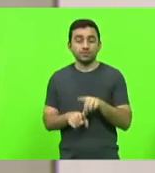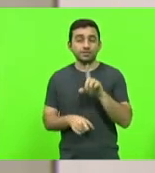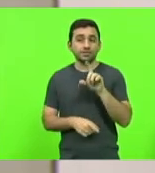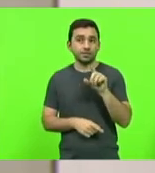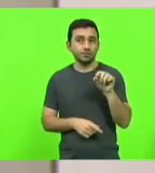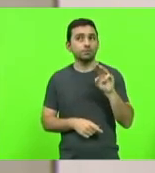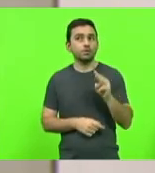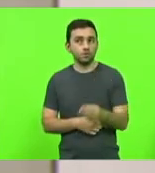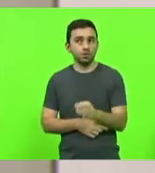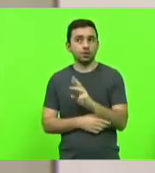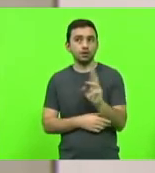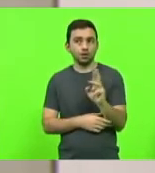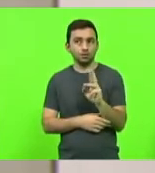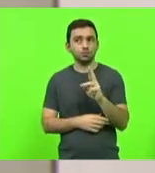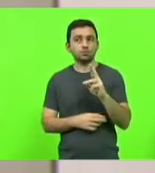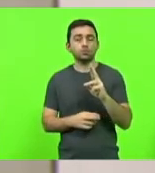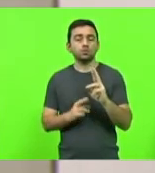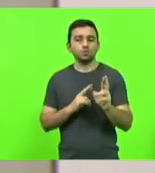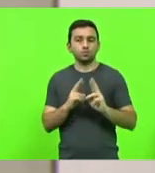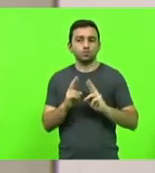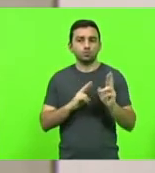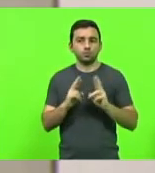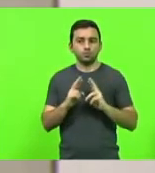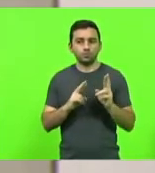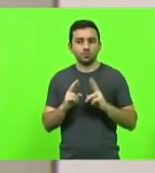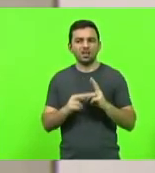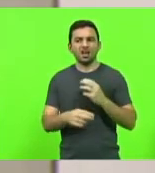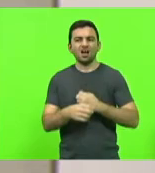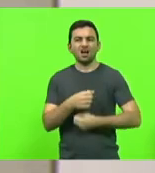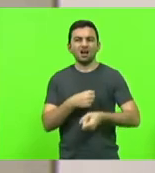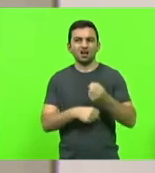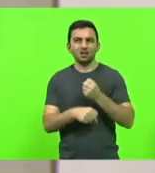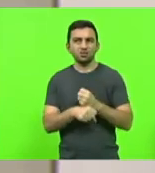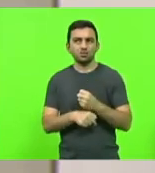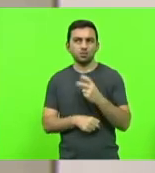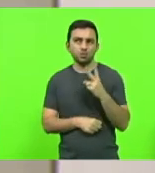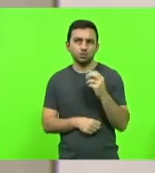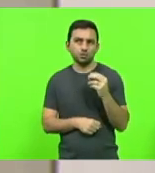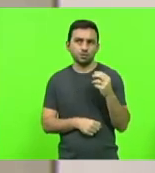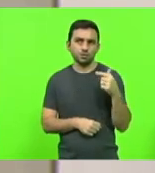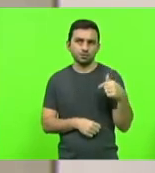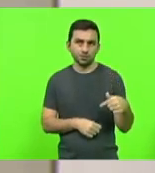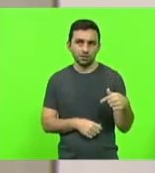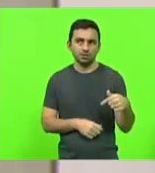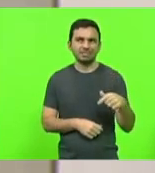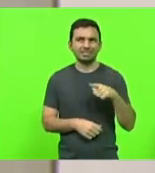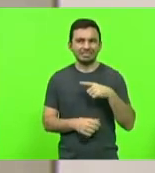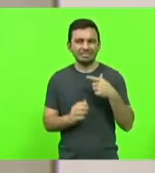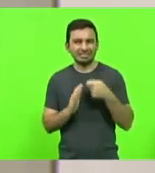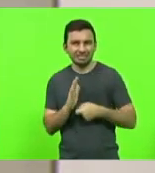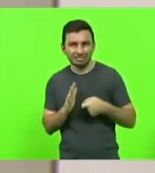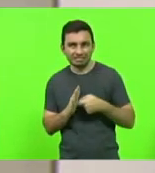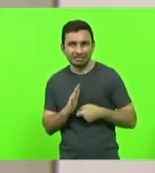uma rodovia que, desde o ano de 2007, ela vem enfrentando